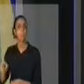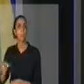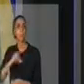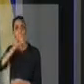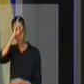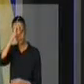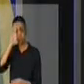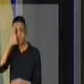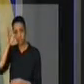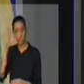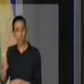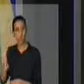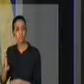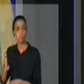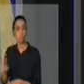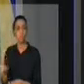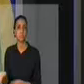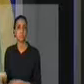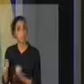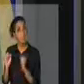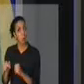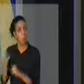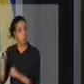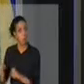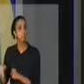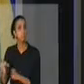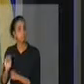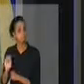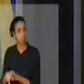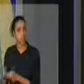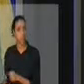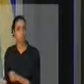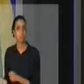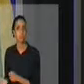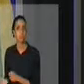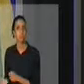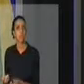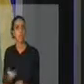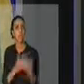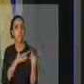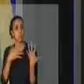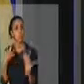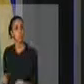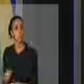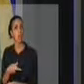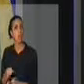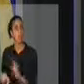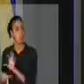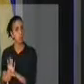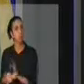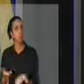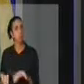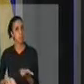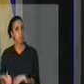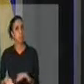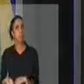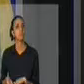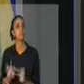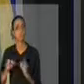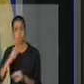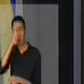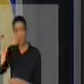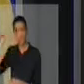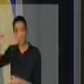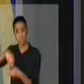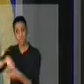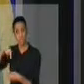do Triângulo Mineiro, que pode tranquilamente assumir esse papel e efetuar o tratamento dos mineiros